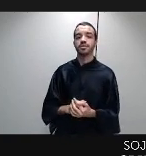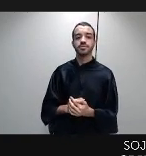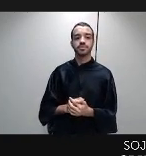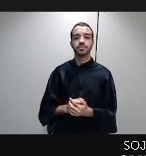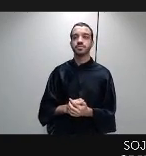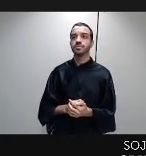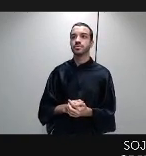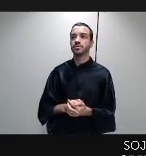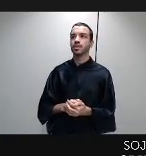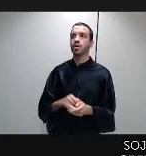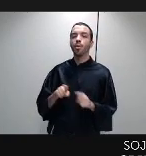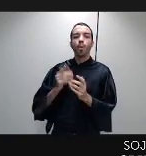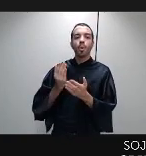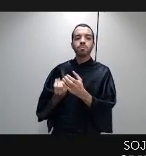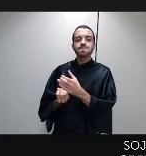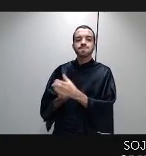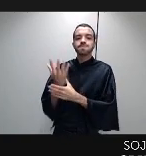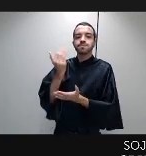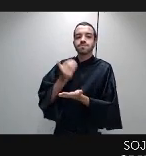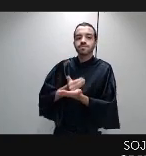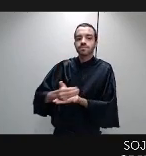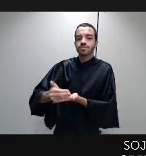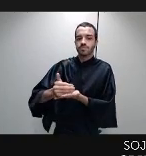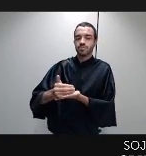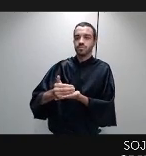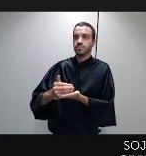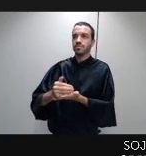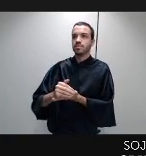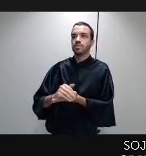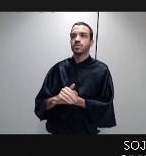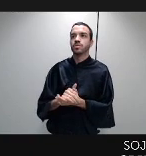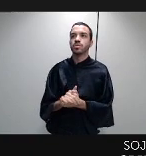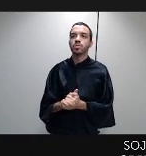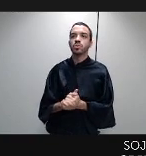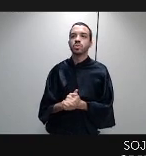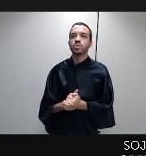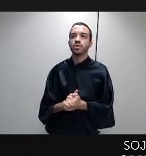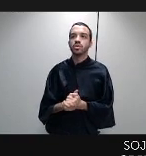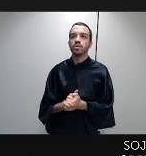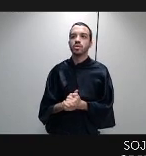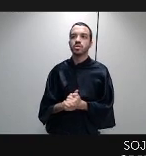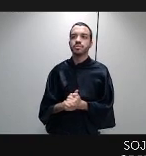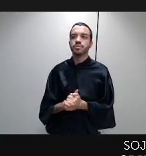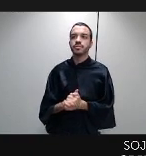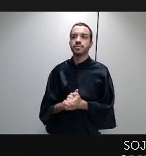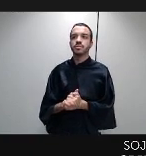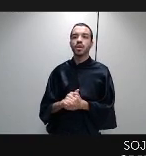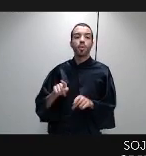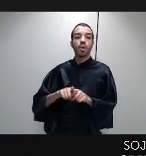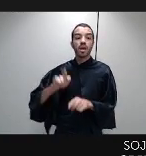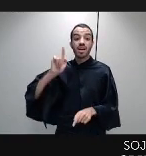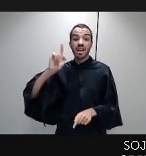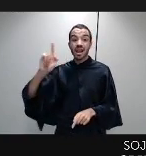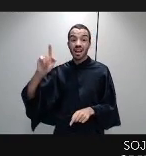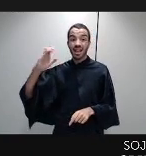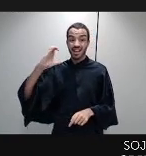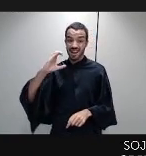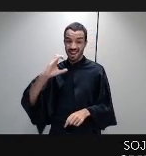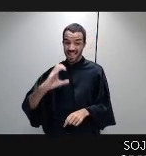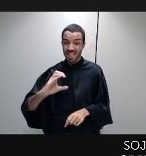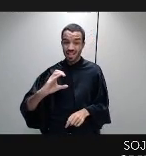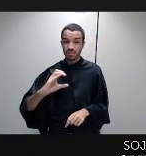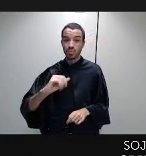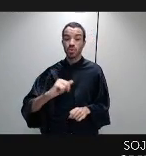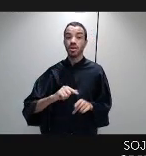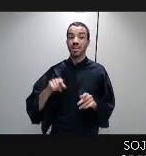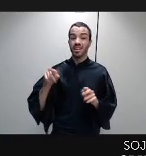característica Fundamental e é o que será que o cara e mais a garantia do crédito mais acção fiscal